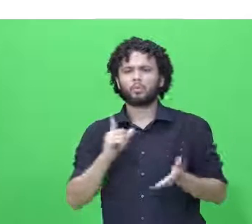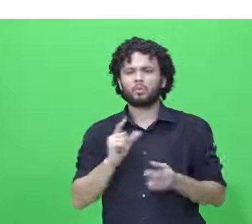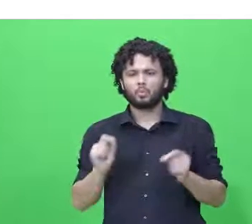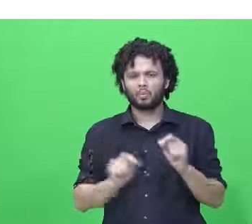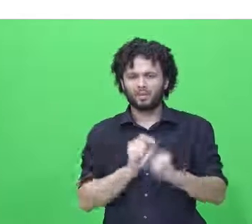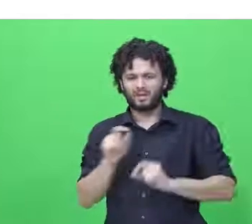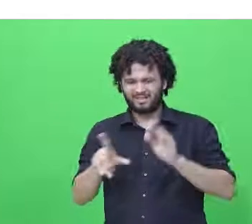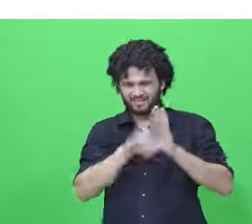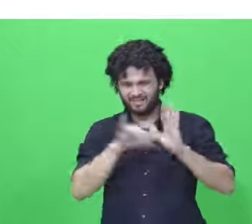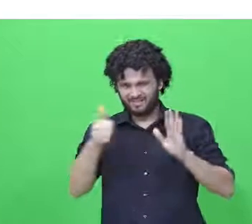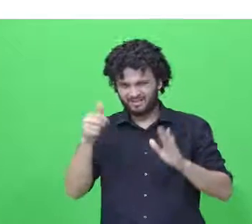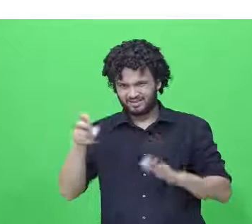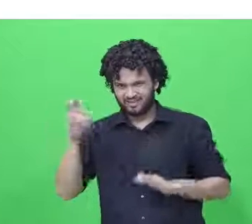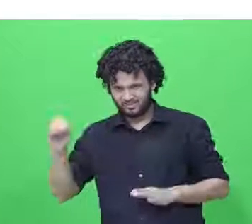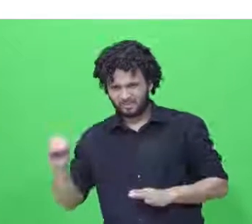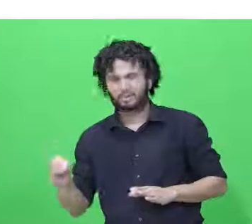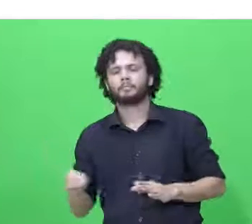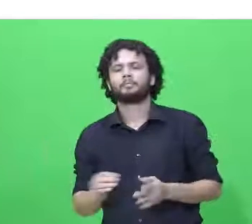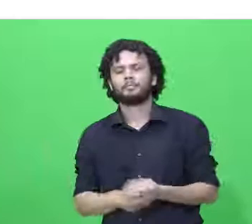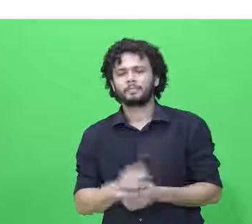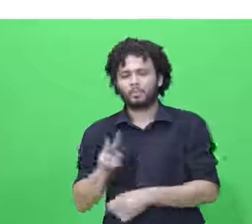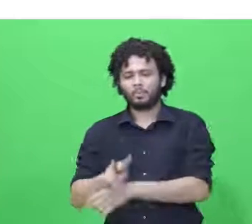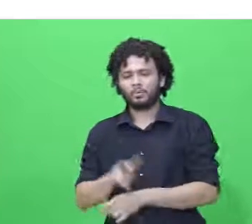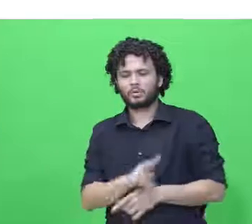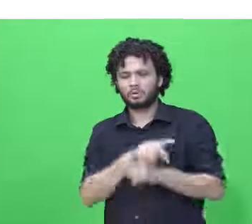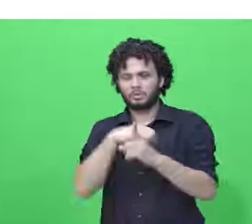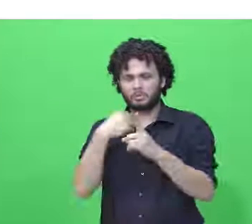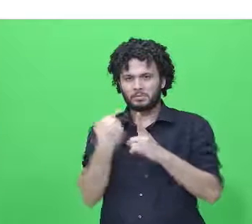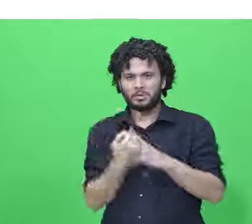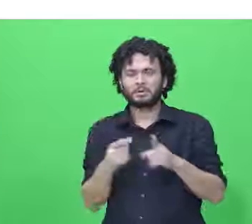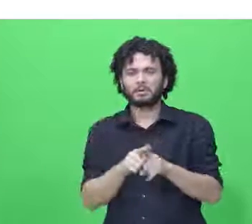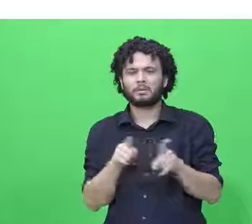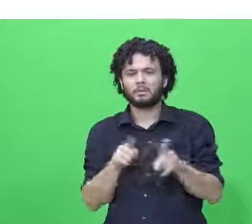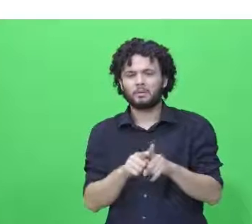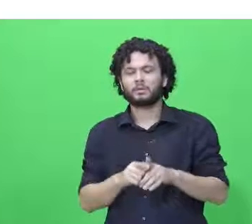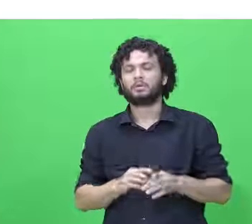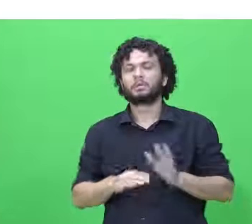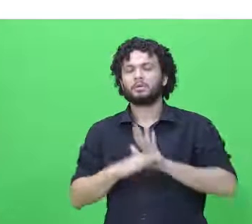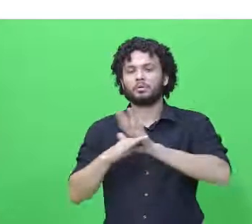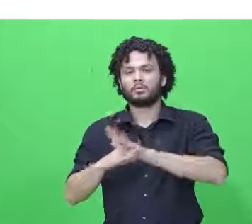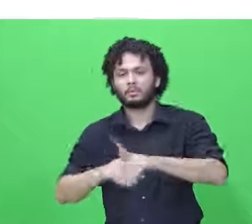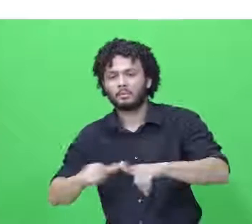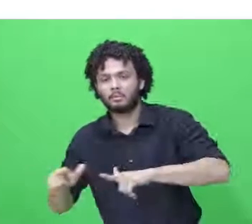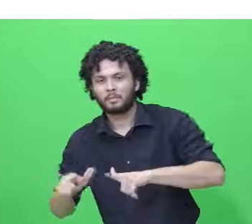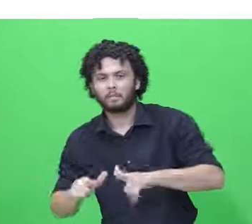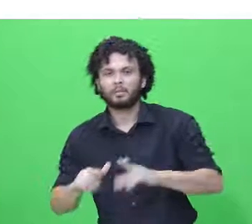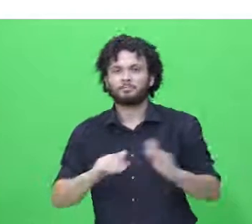150 leis novas de proteção social e de regulamentação do trabalho em todos os